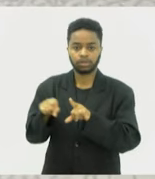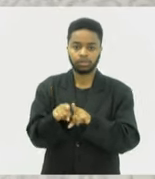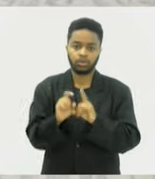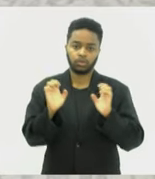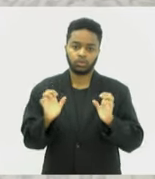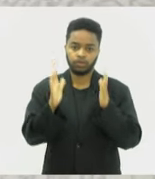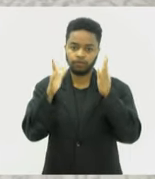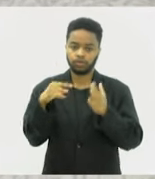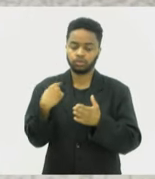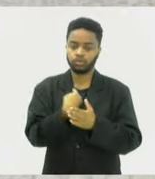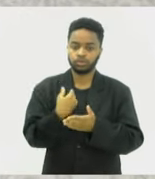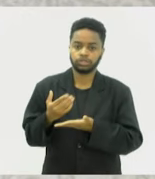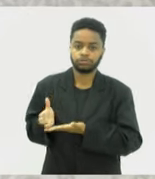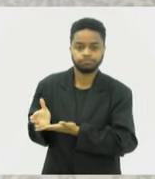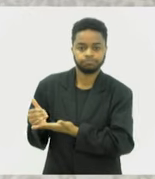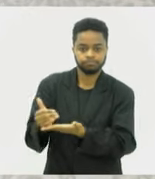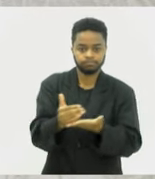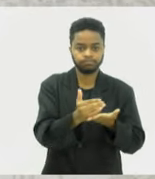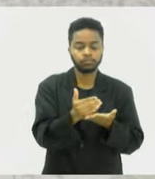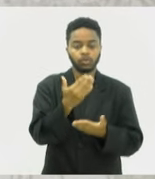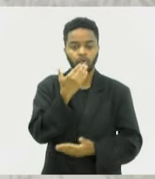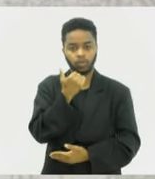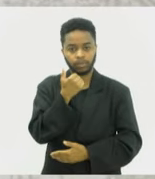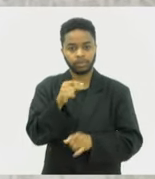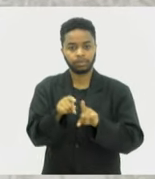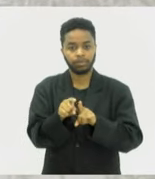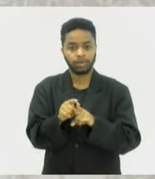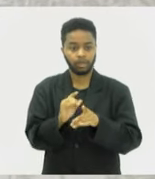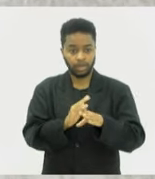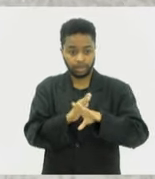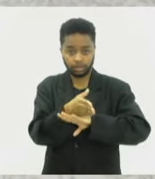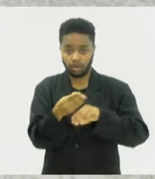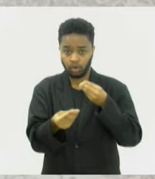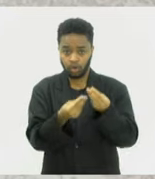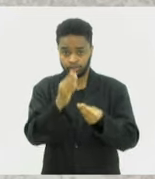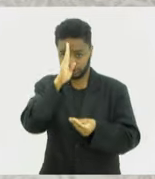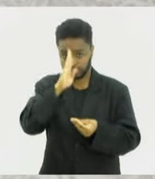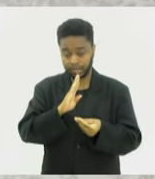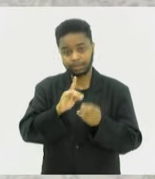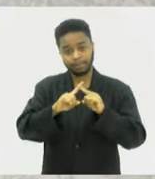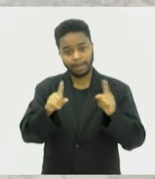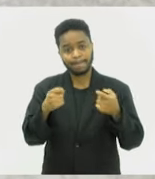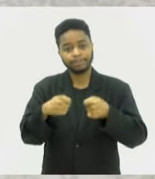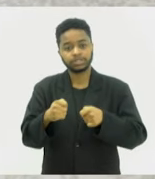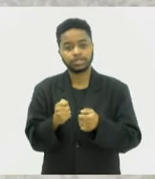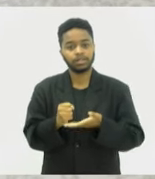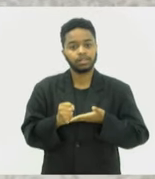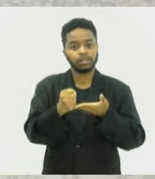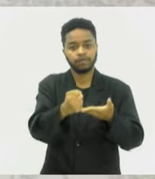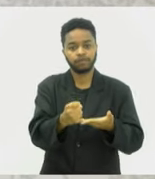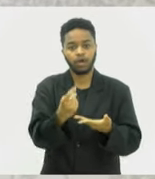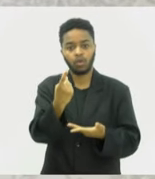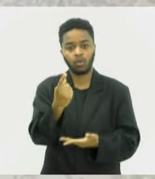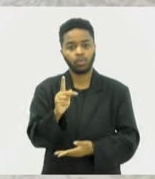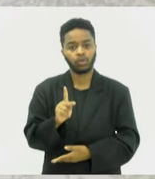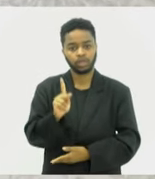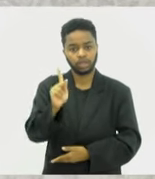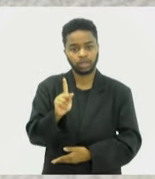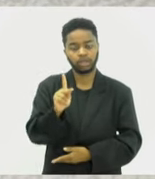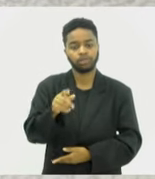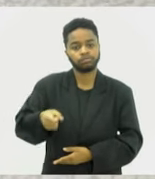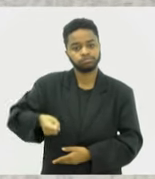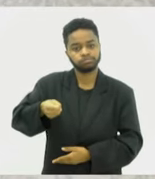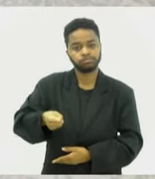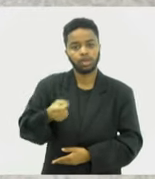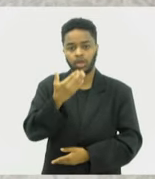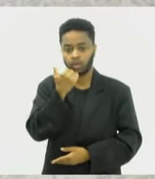vai estar arrecadando alimentos. A entrada do evento é uma entrada franca. A única coisa que a gente pede é que todo mundo possa levar 1 quilo de alimento não